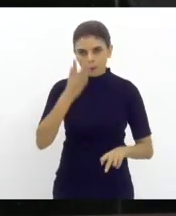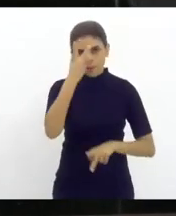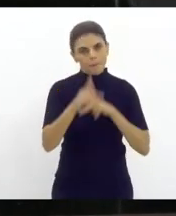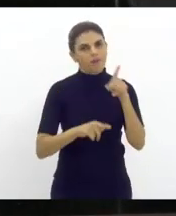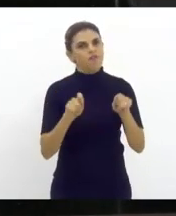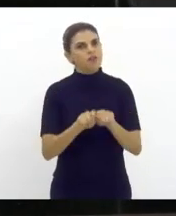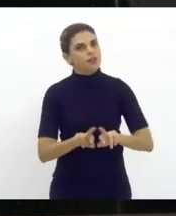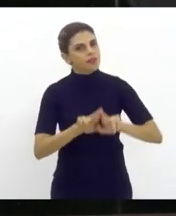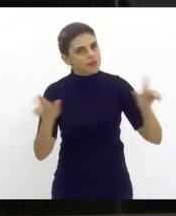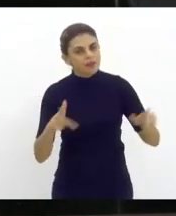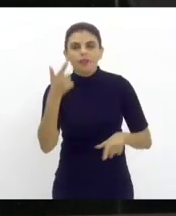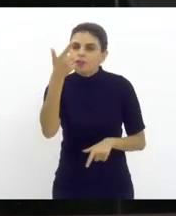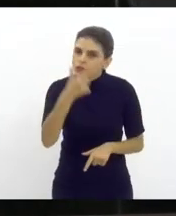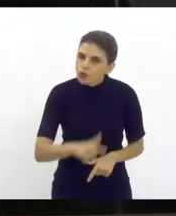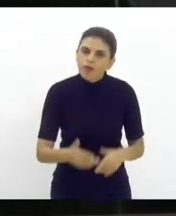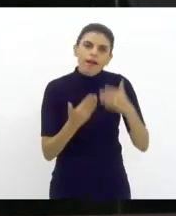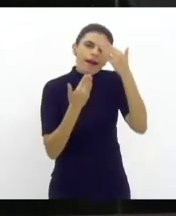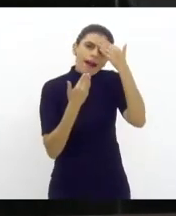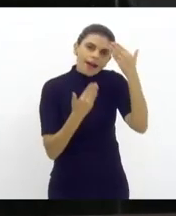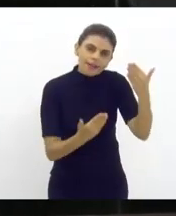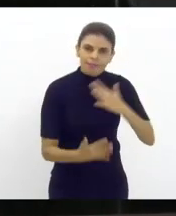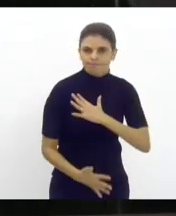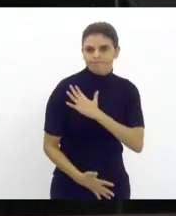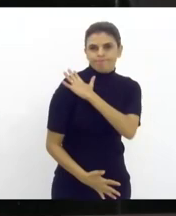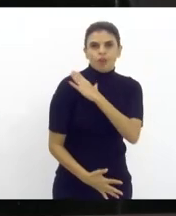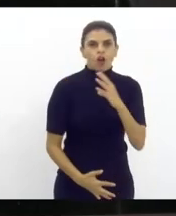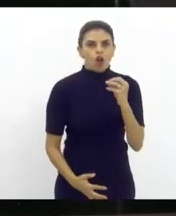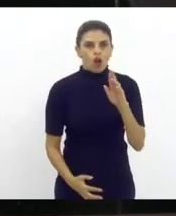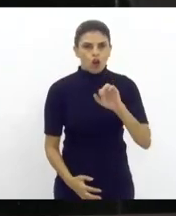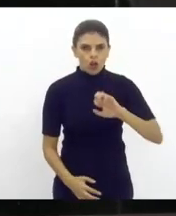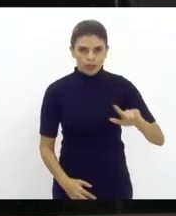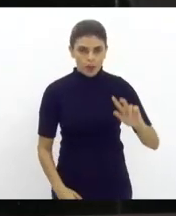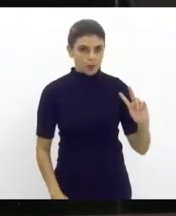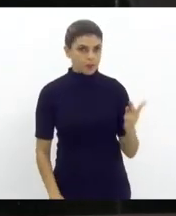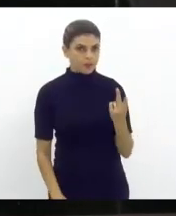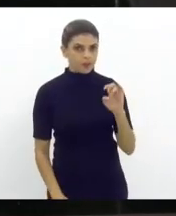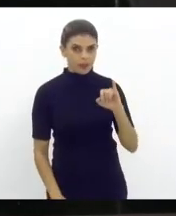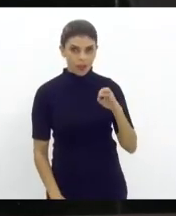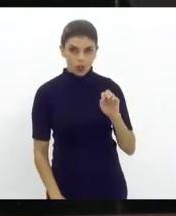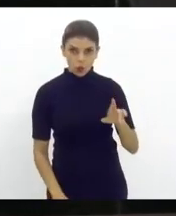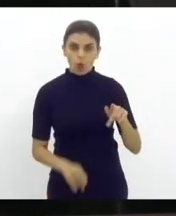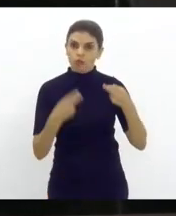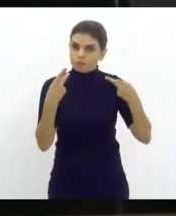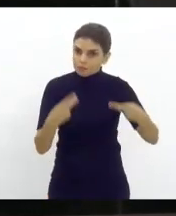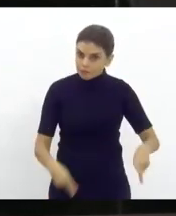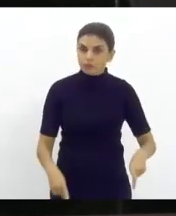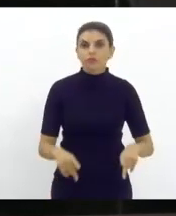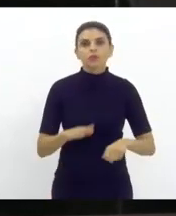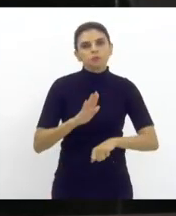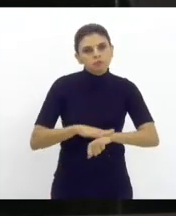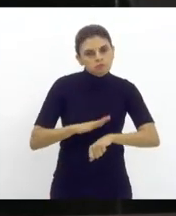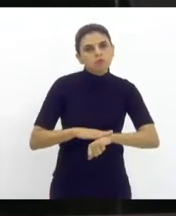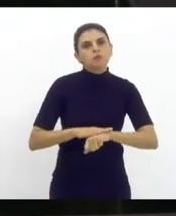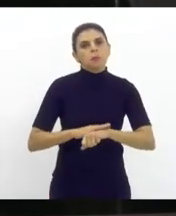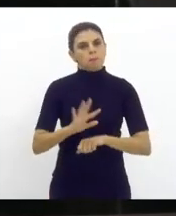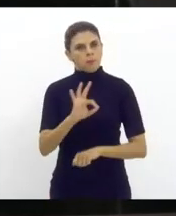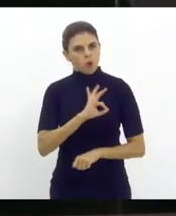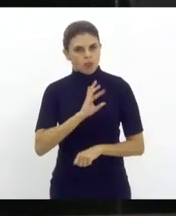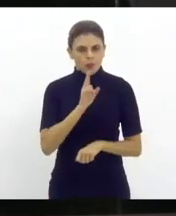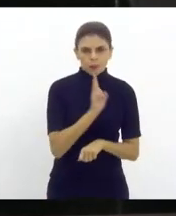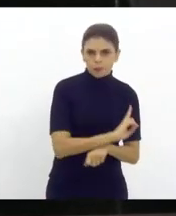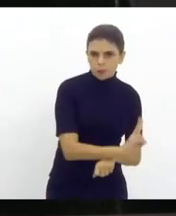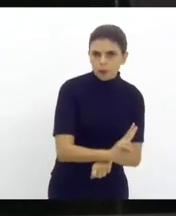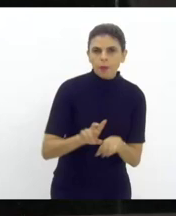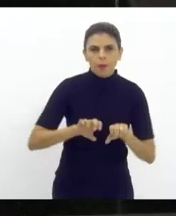a diferença não quero aqui mais uma vez agradecer o Coronel Heitor aqui exatamente na Tribuna por esse policiamento não somente esse como